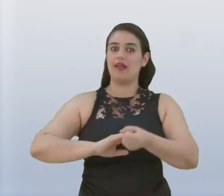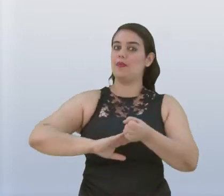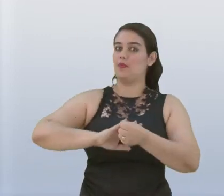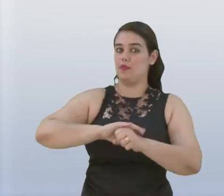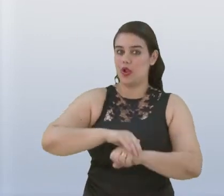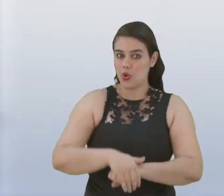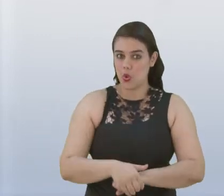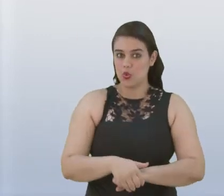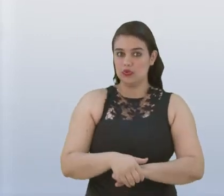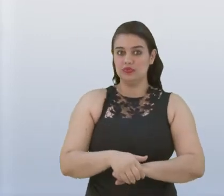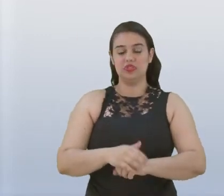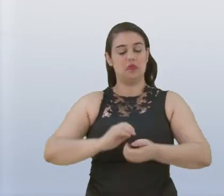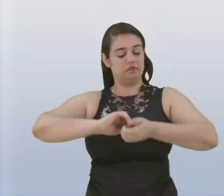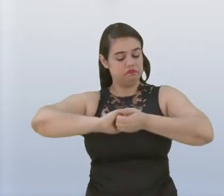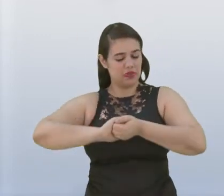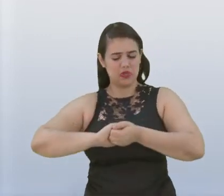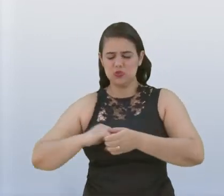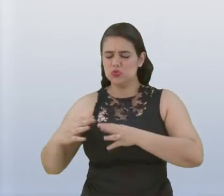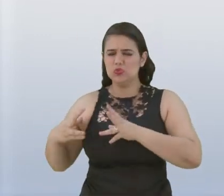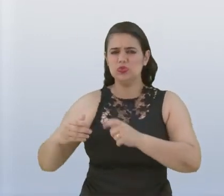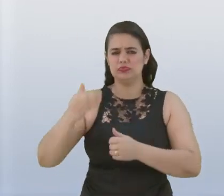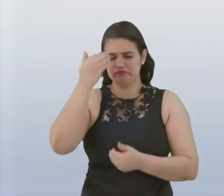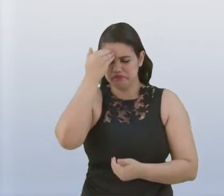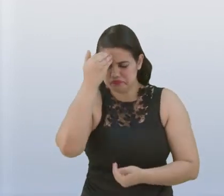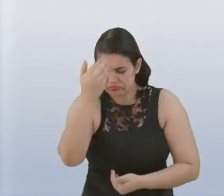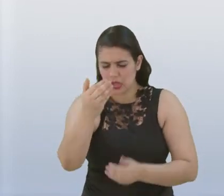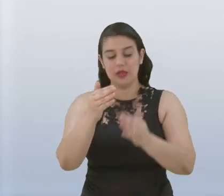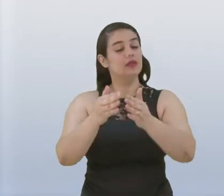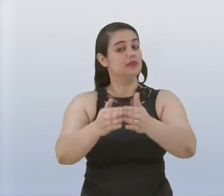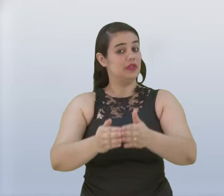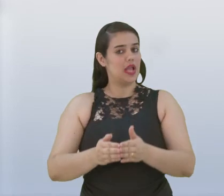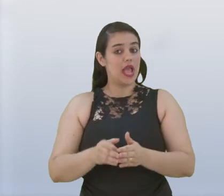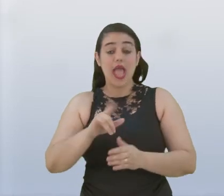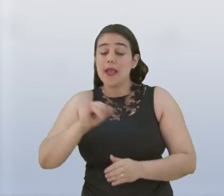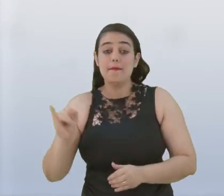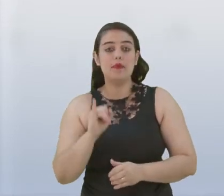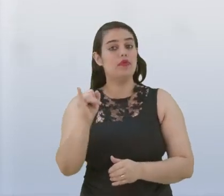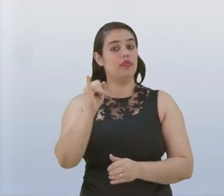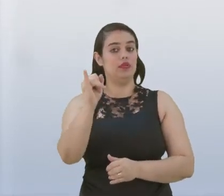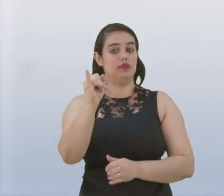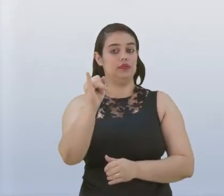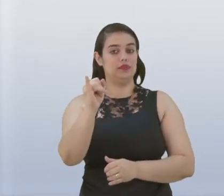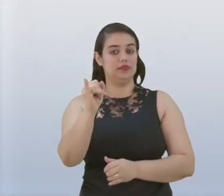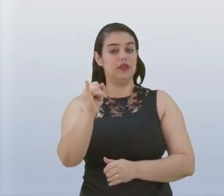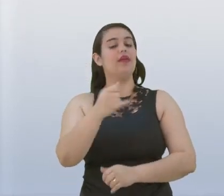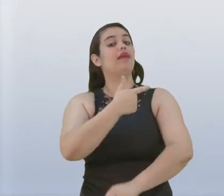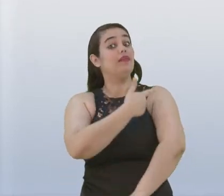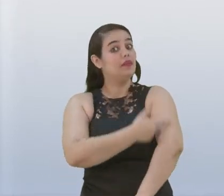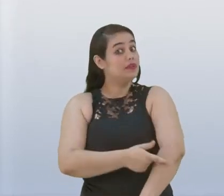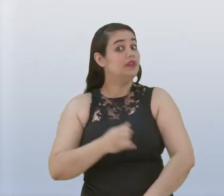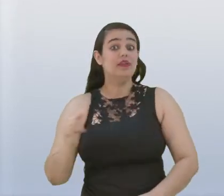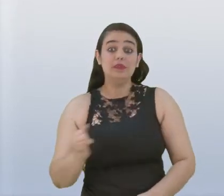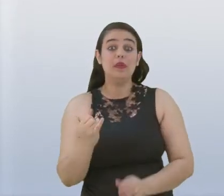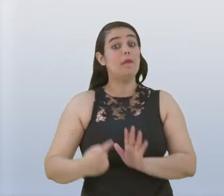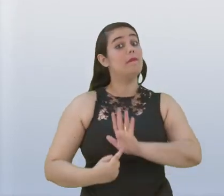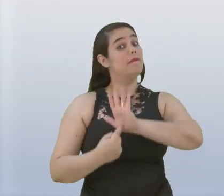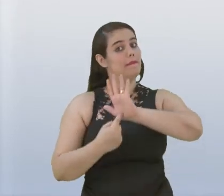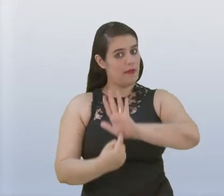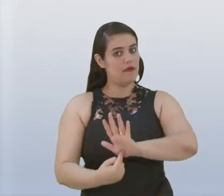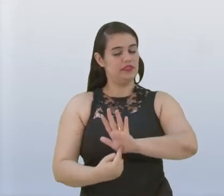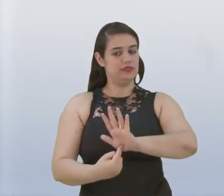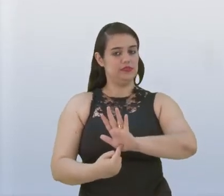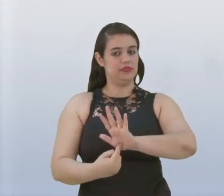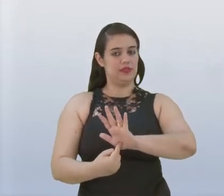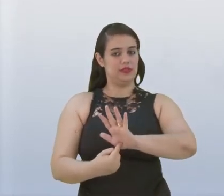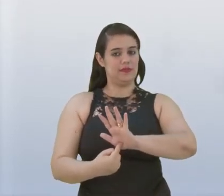exemplos. Dar bom dia, boa tarde, boa noite, dizer obrigado, por favor e com licença também são atitudes que